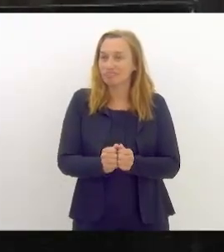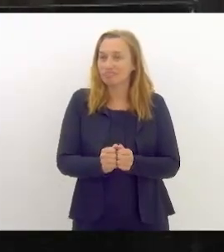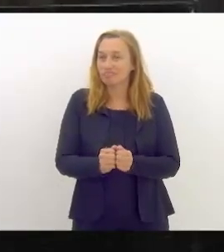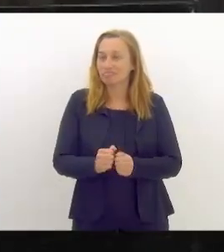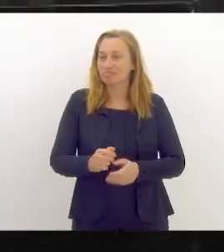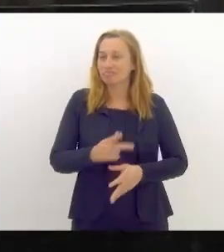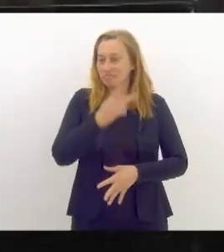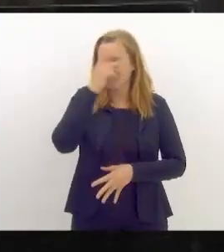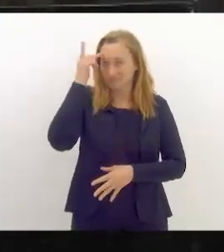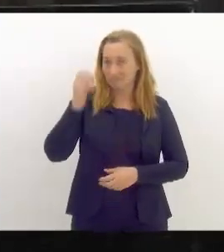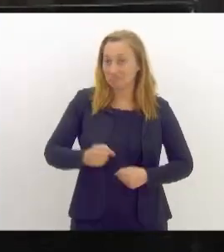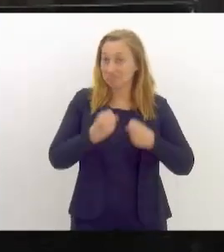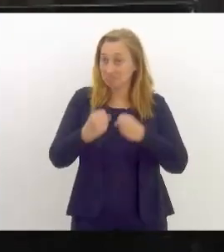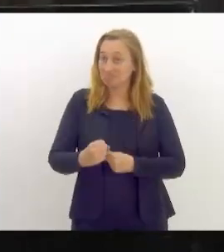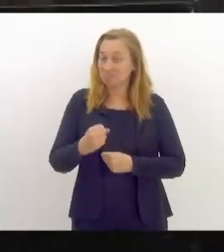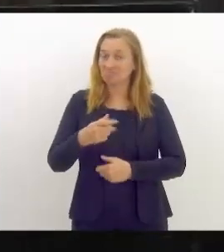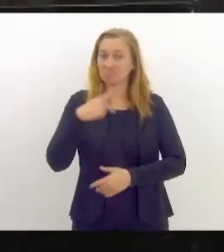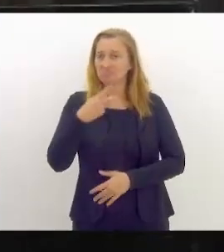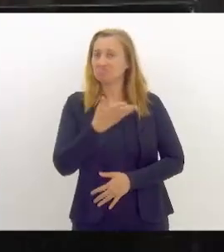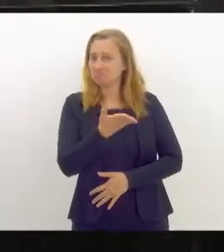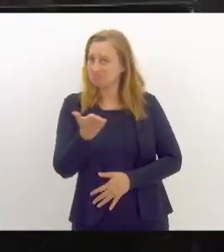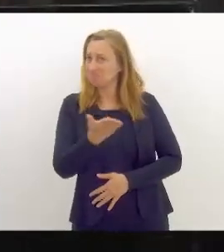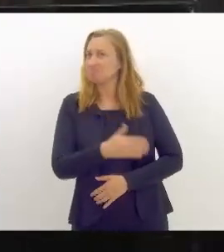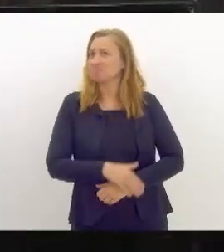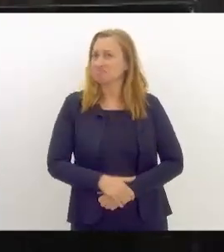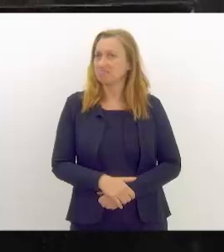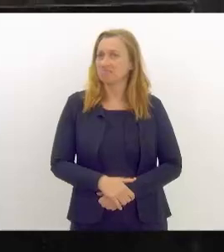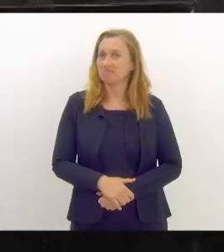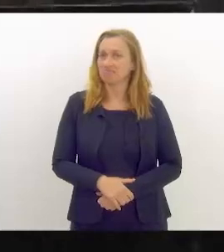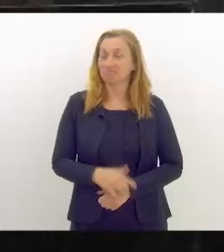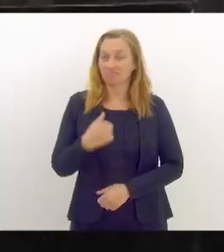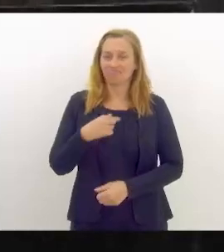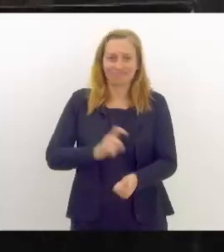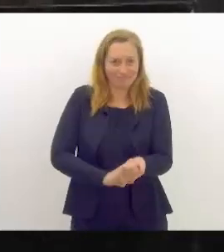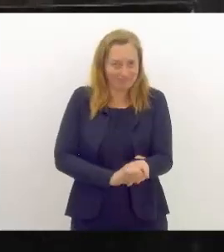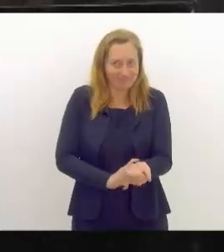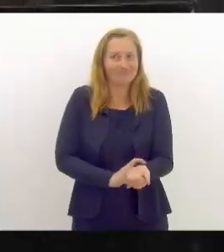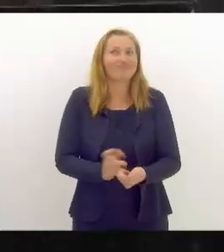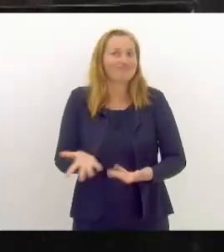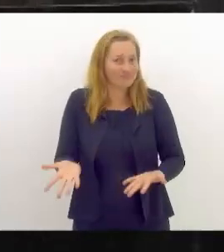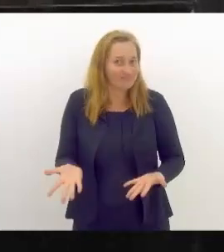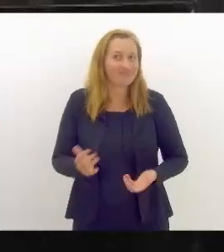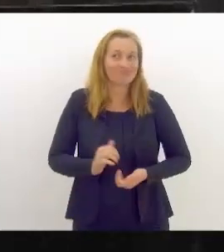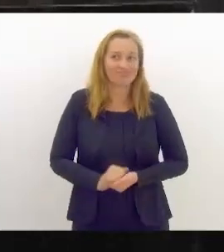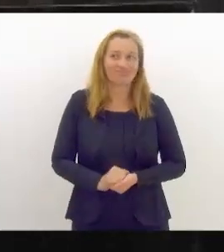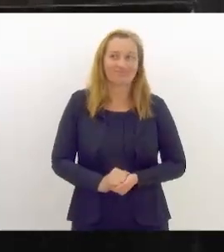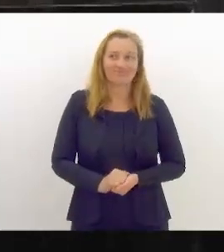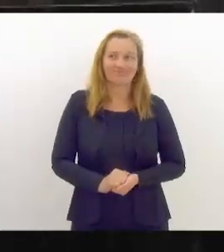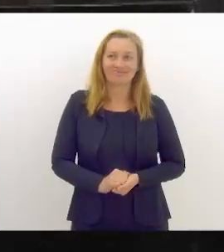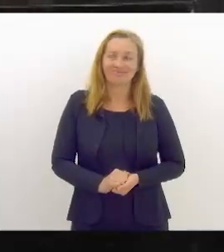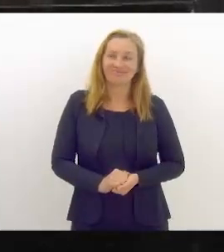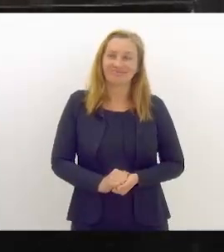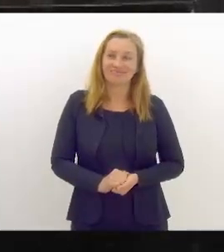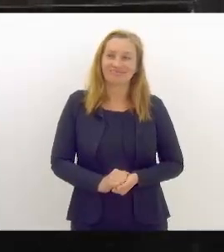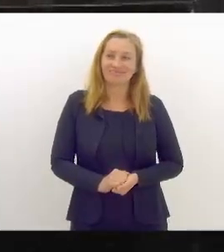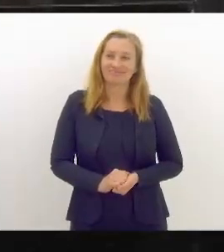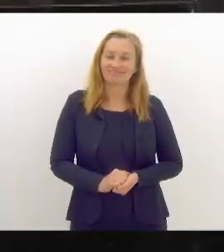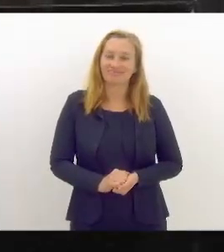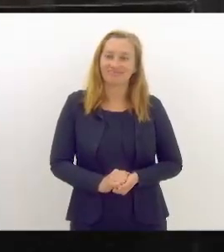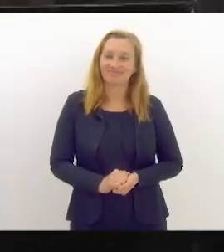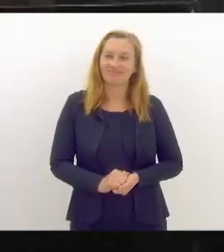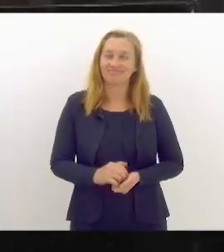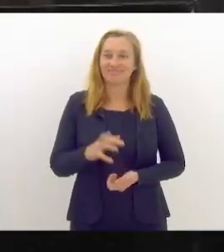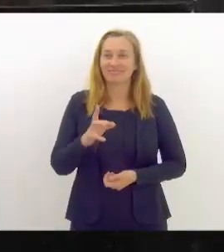eu posso dizer uma coisa para vocês eu tô nervosa tá a gente fez a